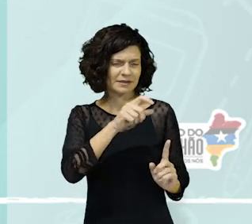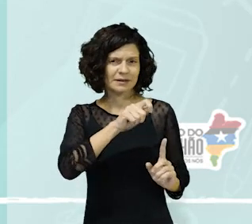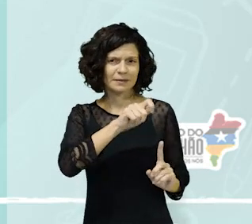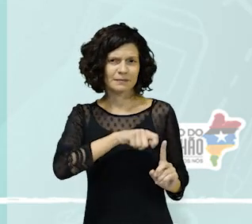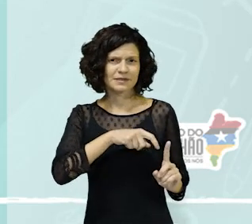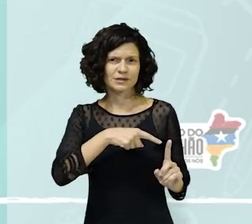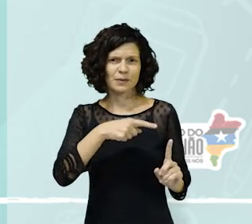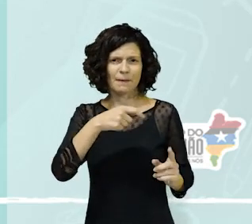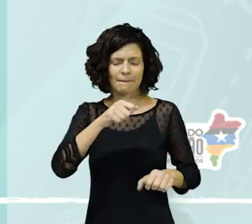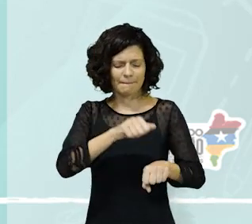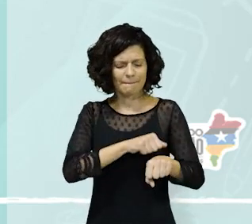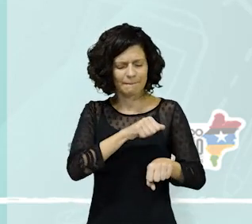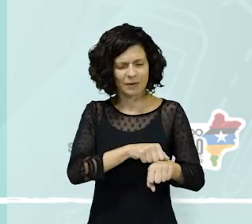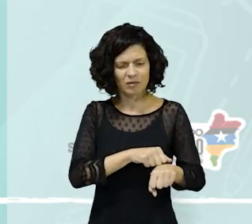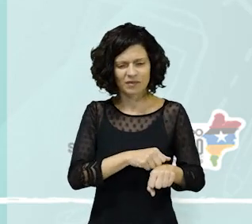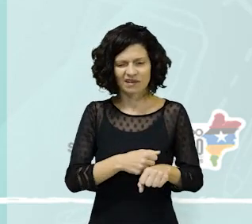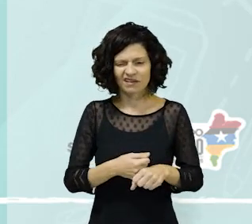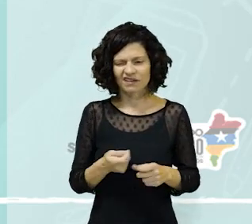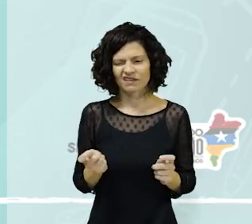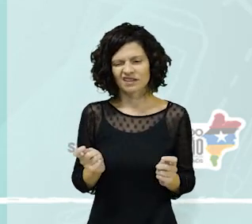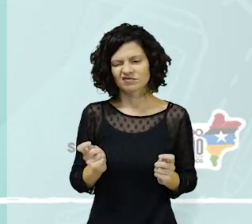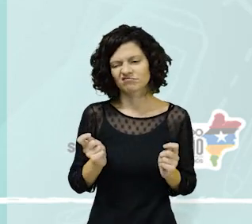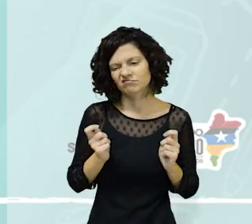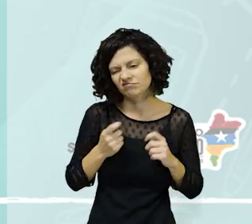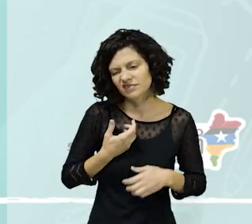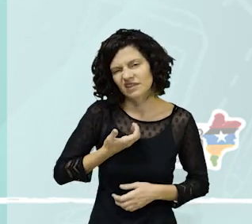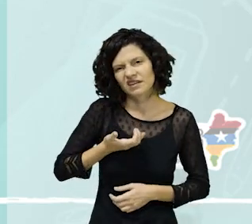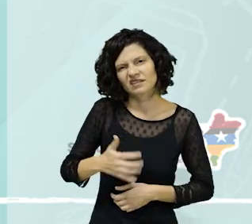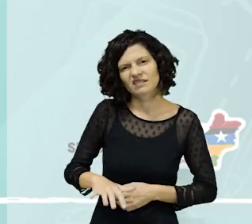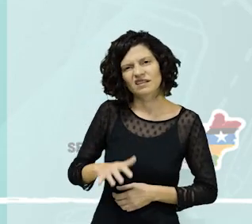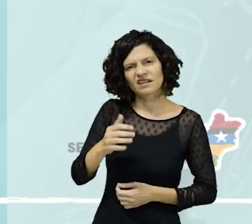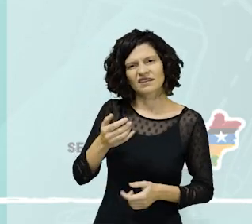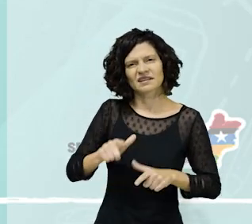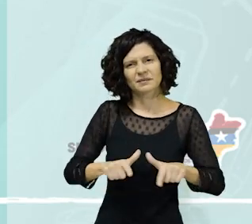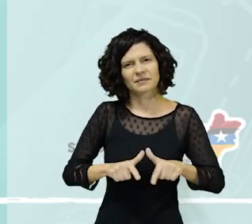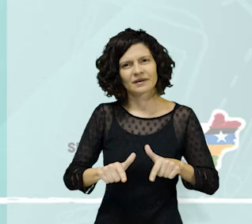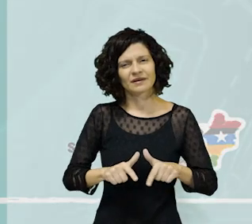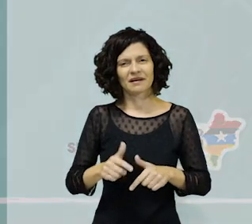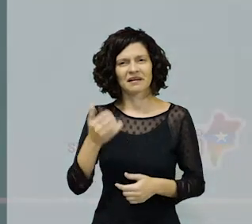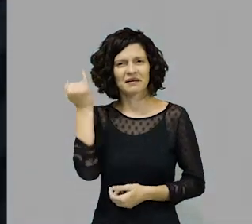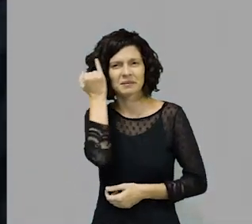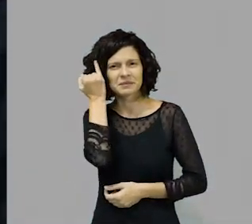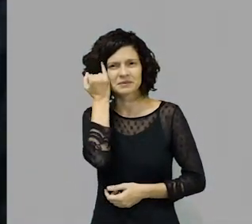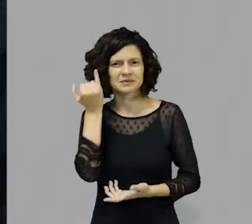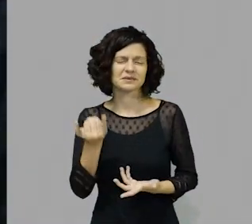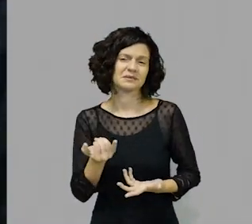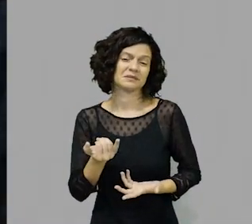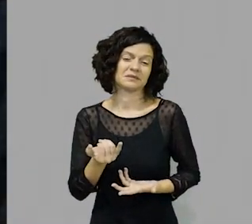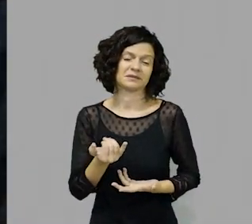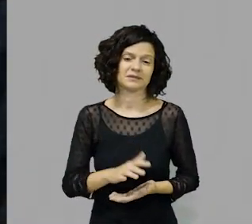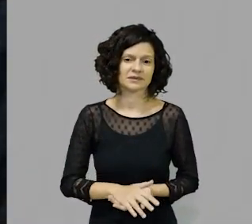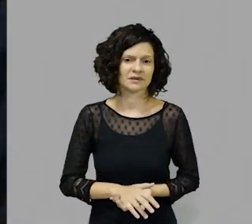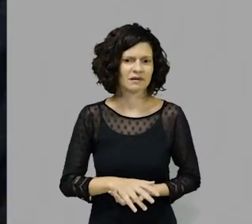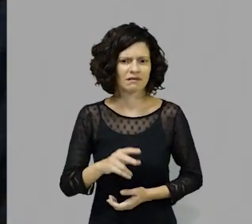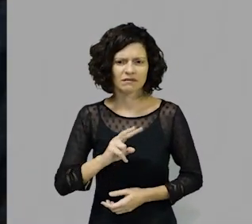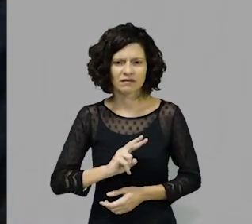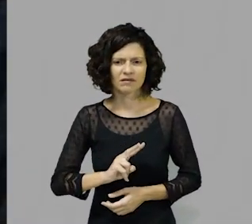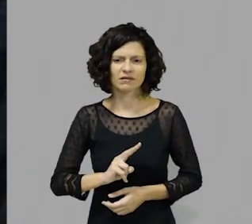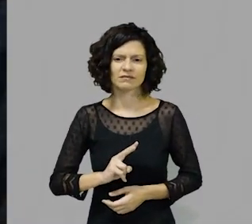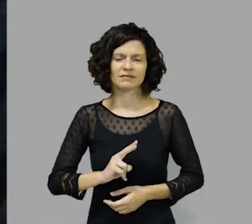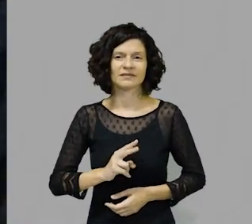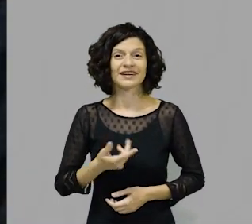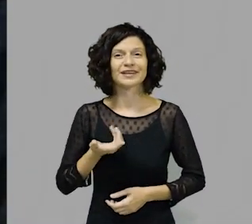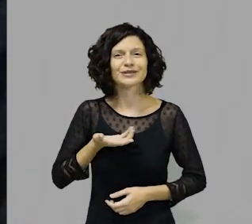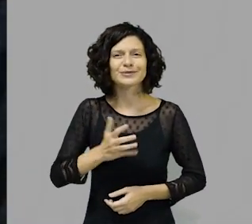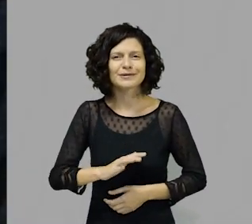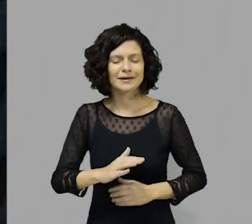e também desmotivados para trabalhar, para produzir, para ocupar um espaço melhor de condição de vida